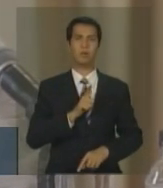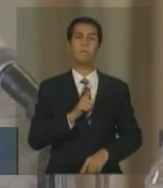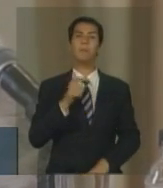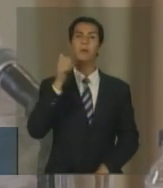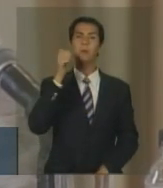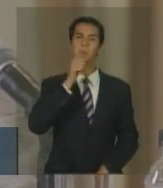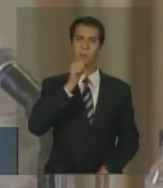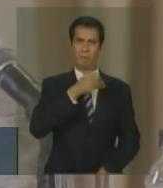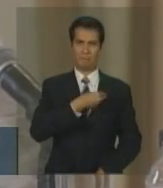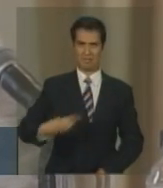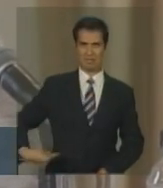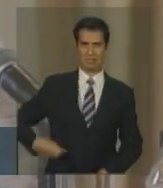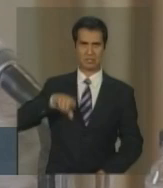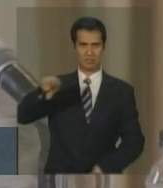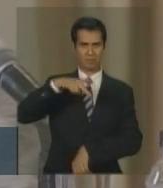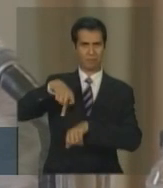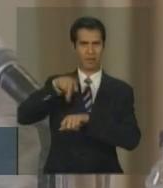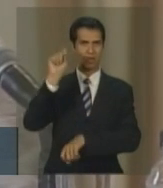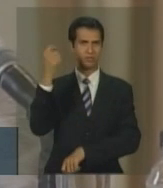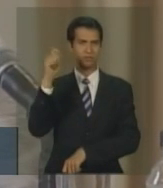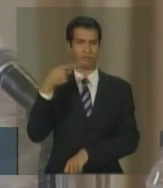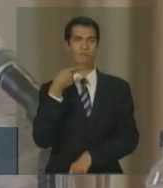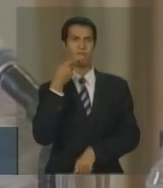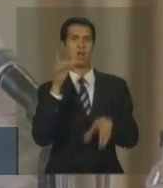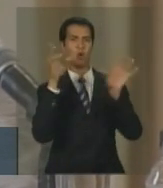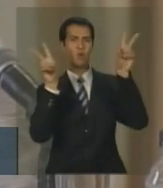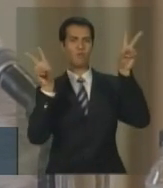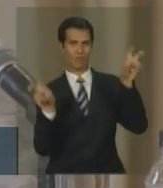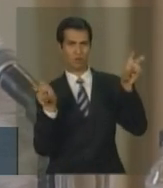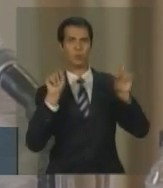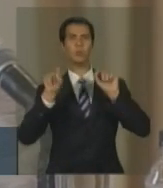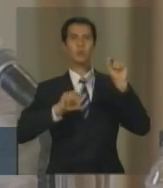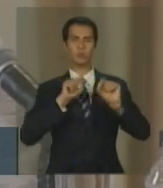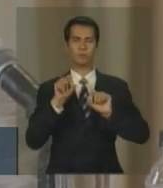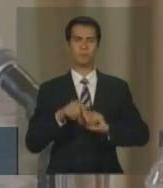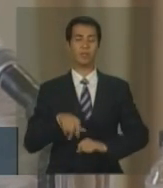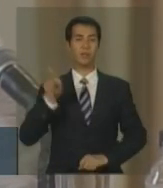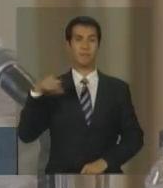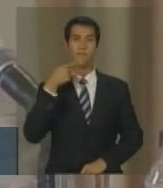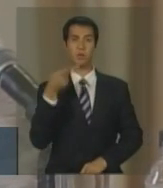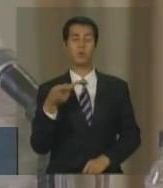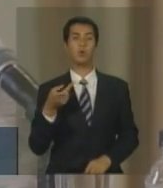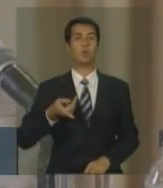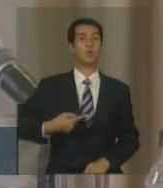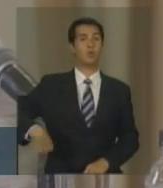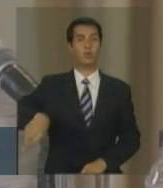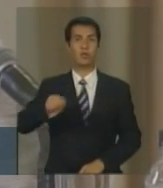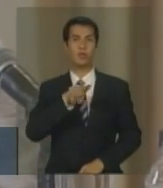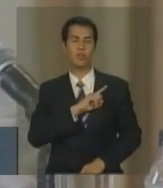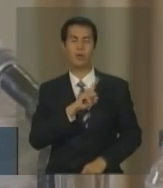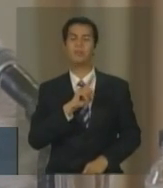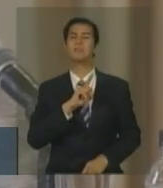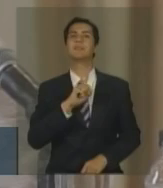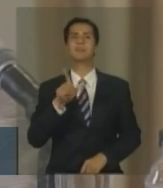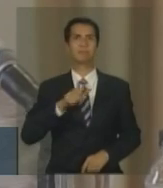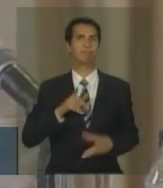usou uma expressão muito boa. Ela disse que nós éramos apetecíveis.